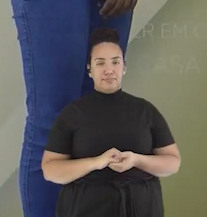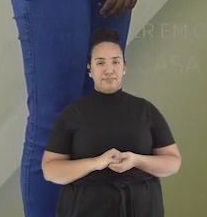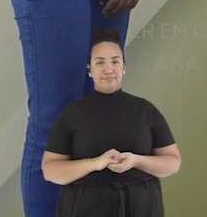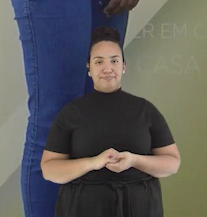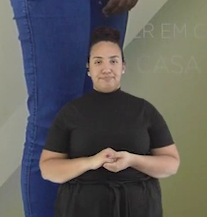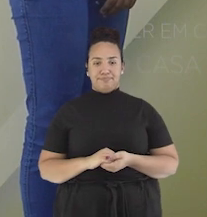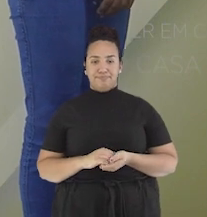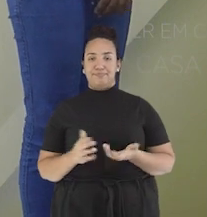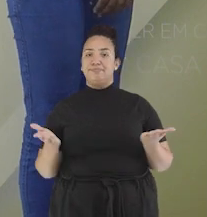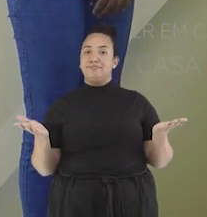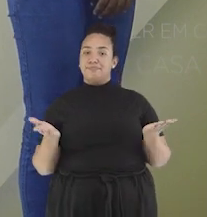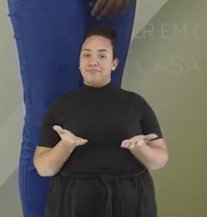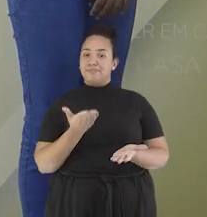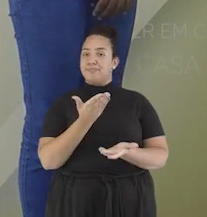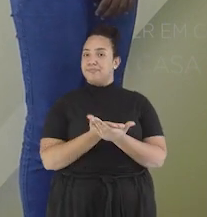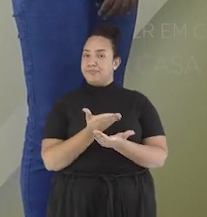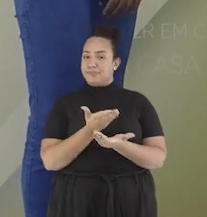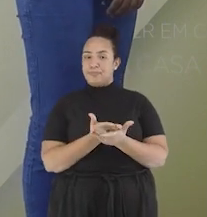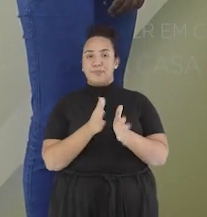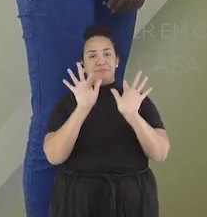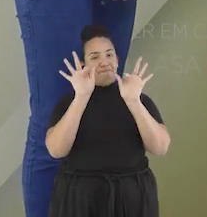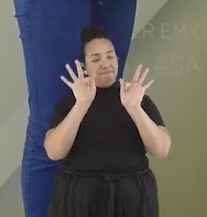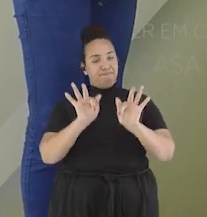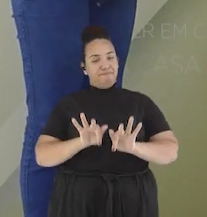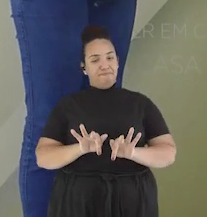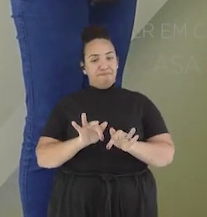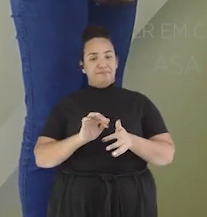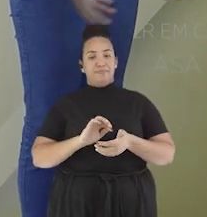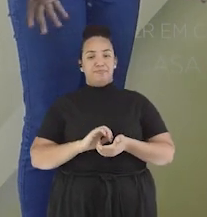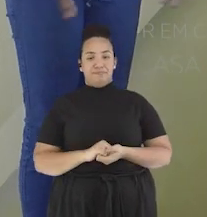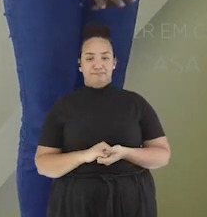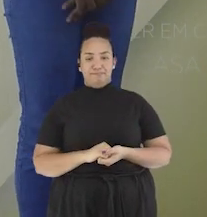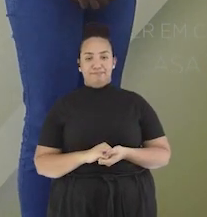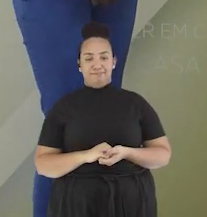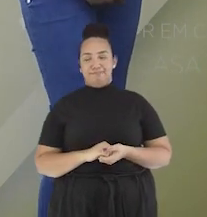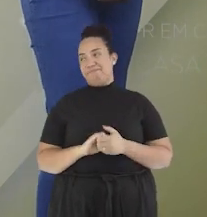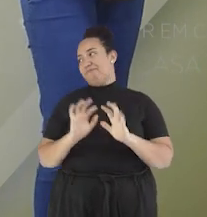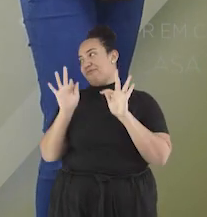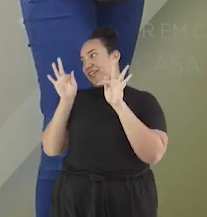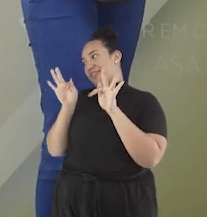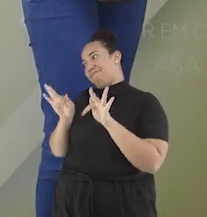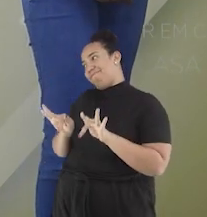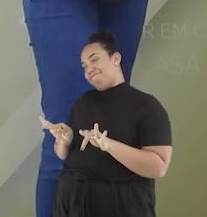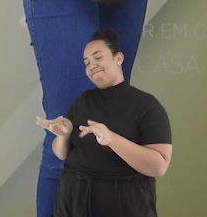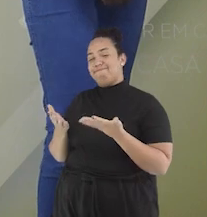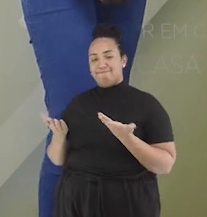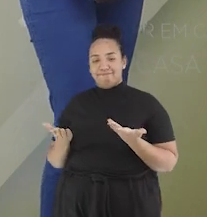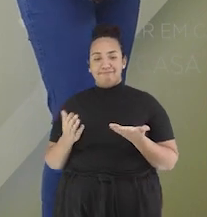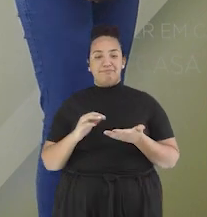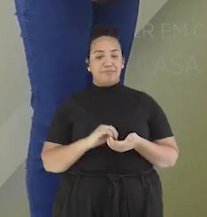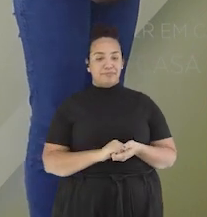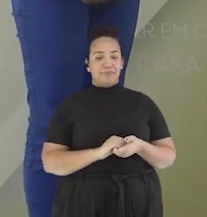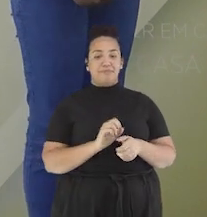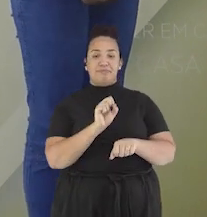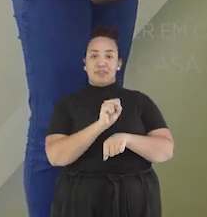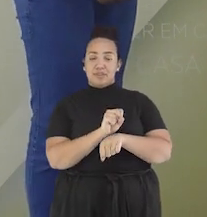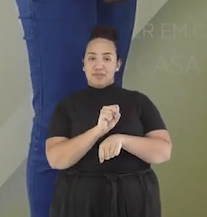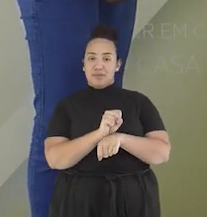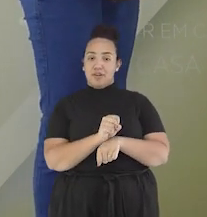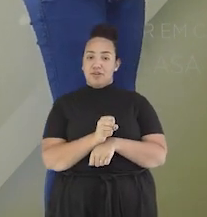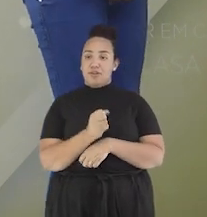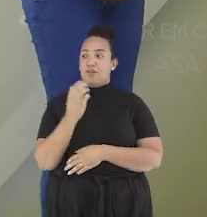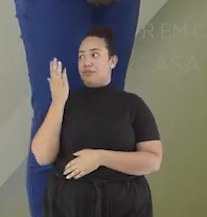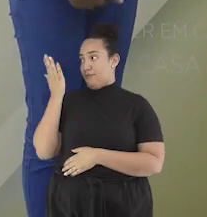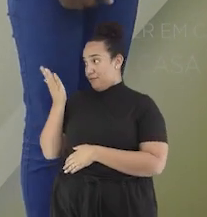A aula de hoje está chegando ao fim. Está chegando ao fim, Heloísa. Eu espero que Heloísa